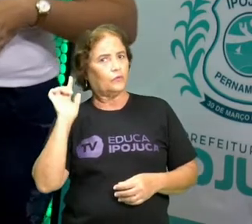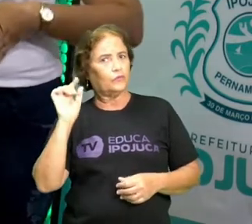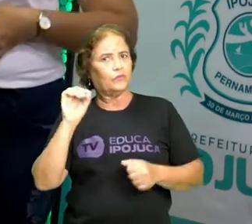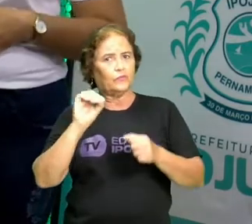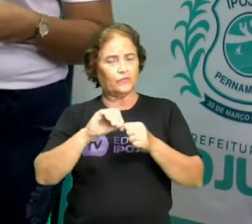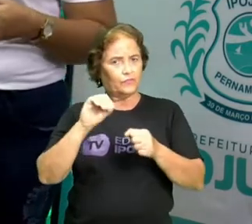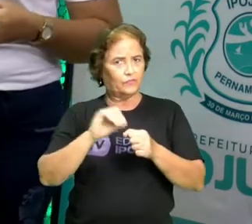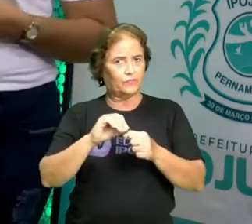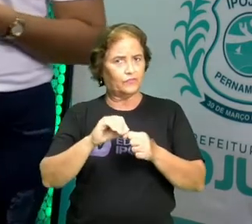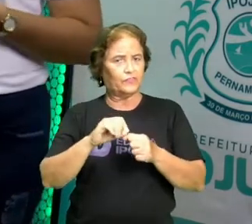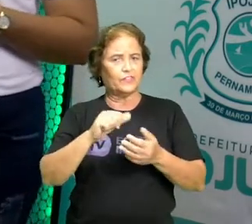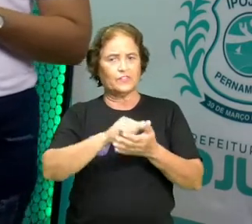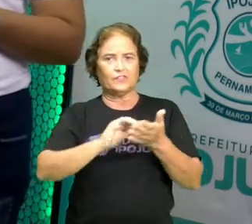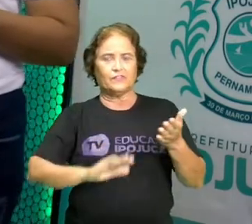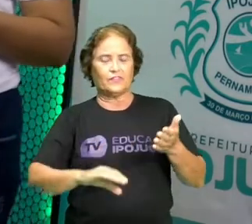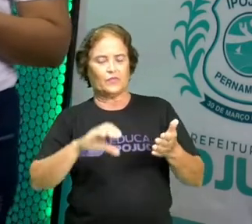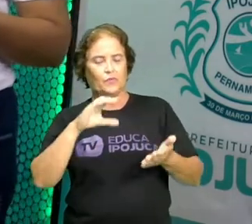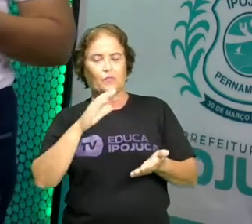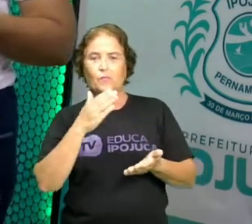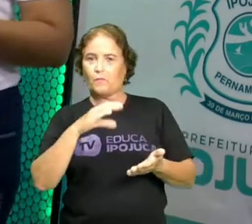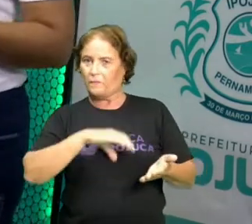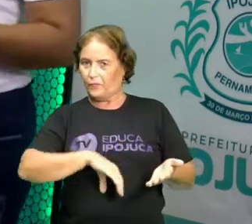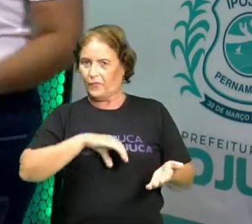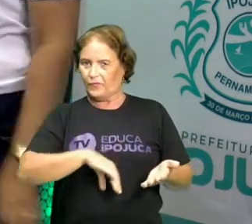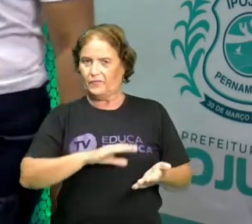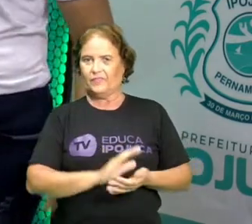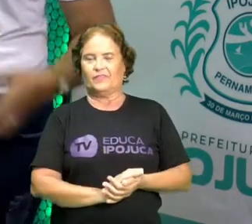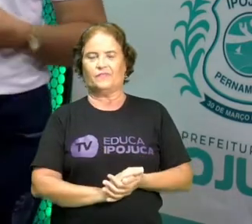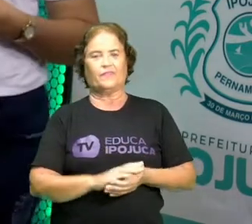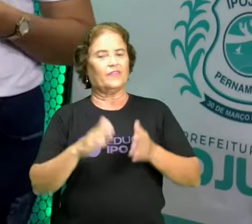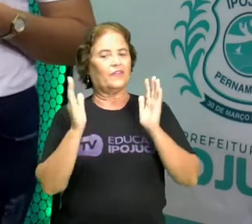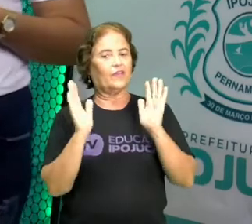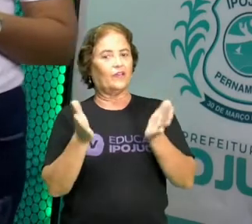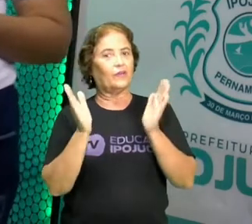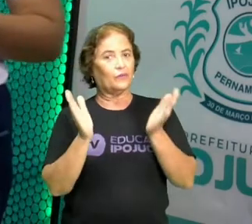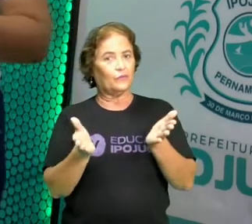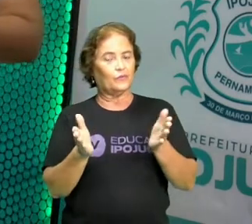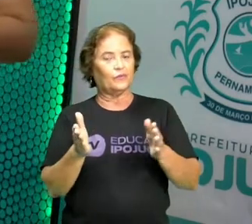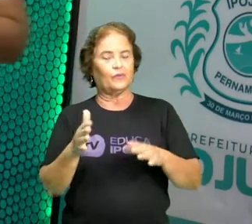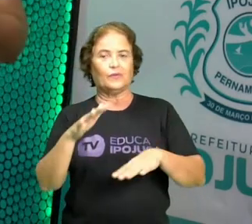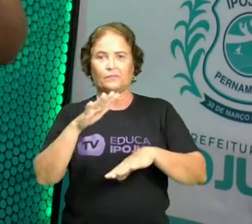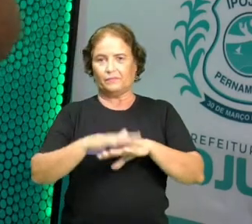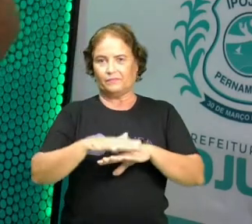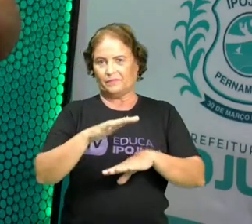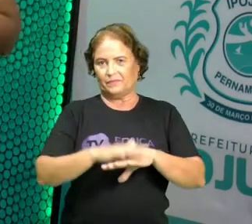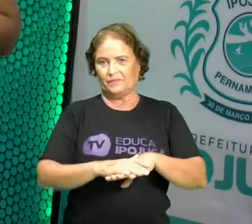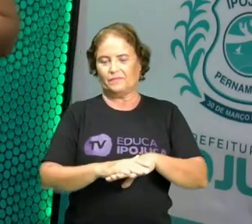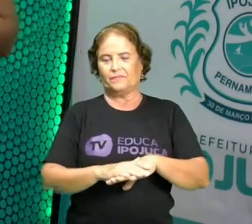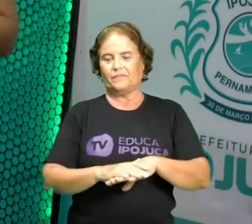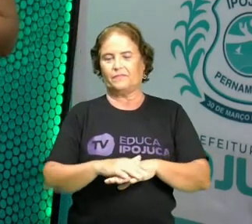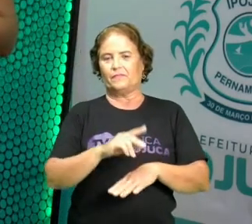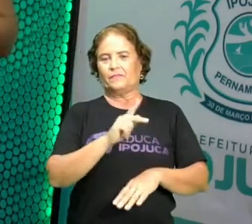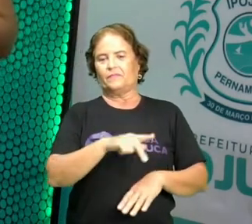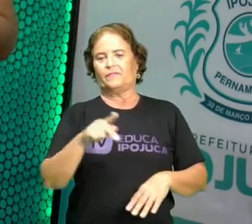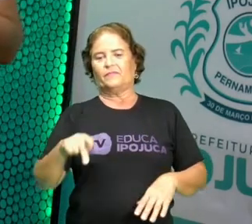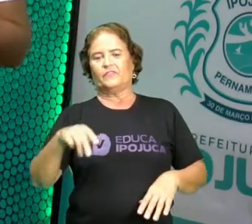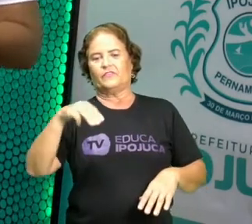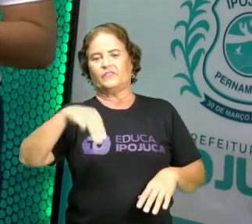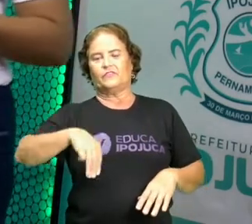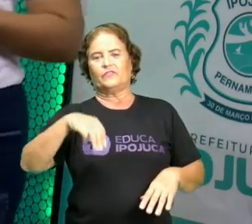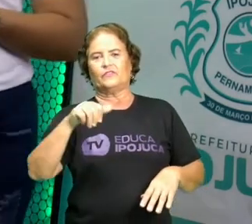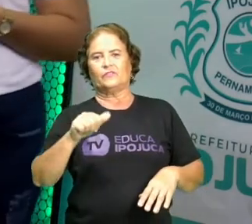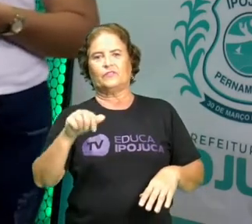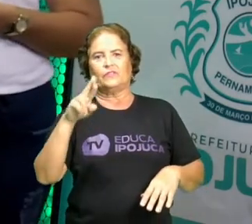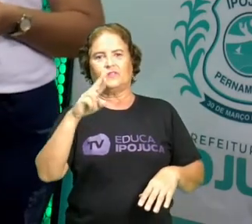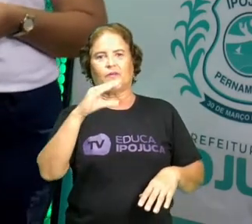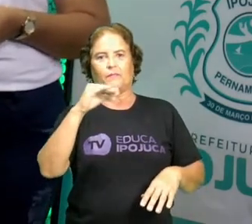de português? Vamos fazer agora a aulinha de matemática, tá certo? Sou professora Márcia Firmino, da Rede